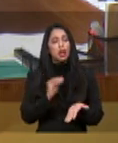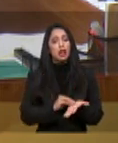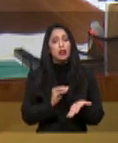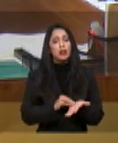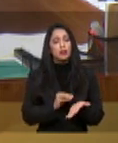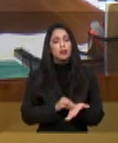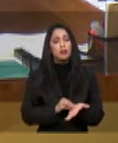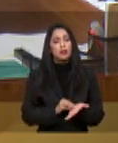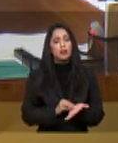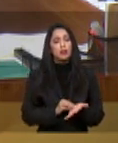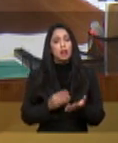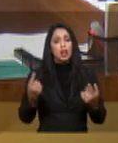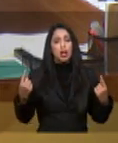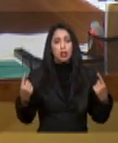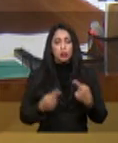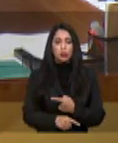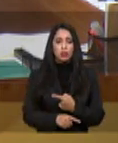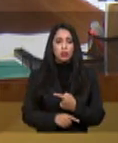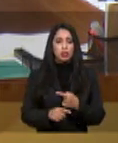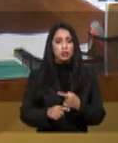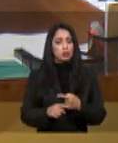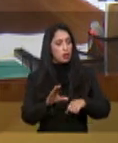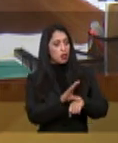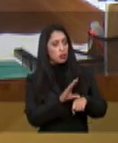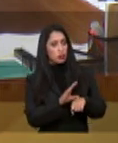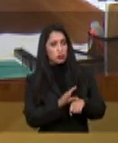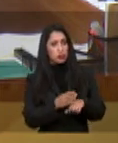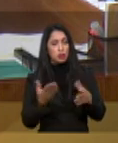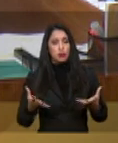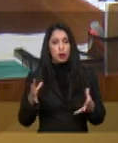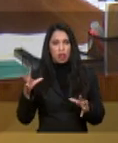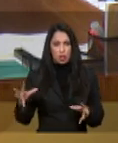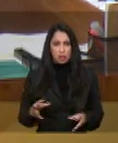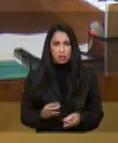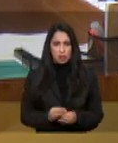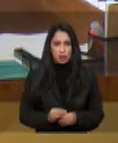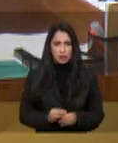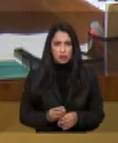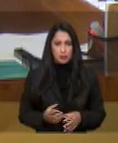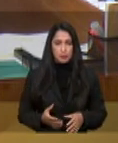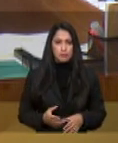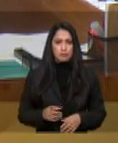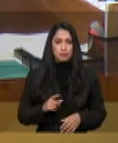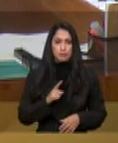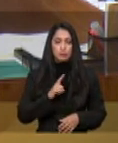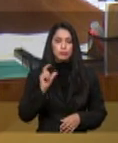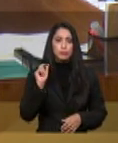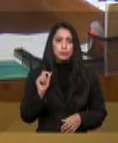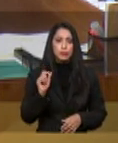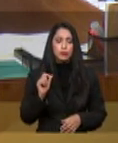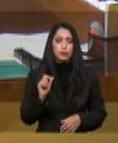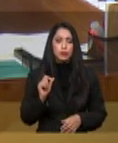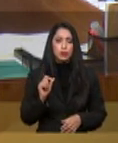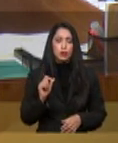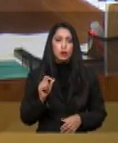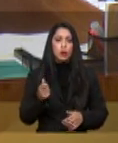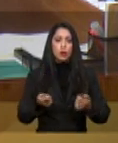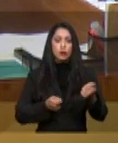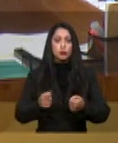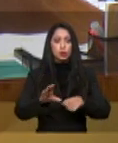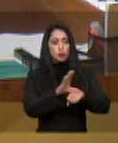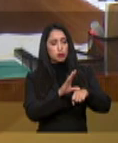a suscitada contrariedade à carta maior. Eis a síntese do pronunciamento. Constitucional, controle de constitucionalidade, alegação